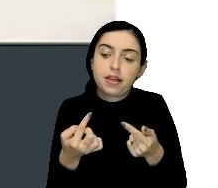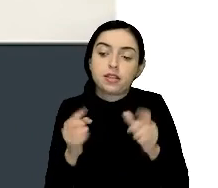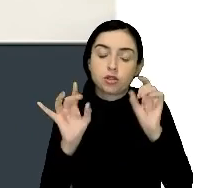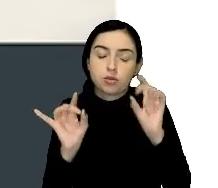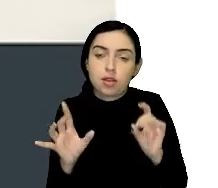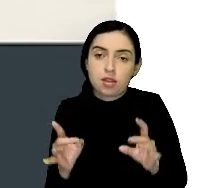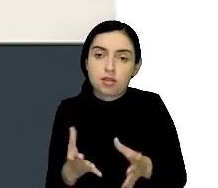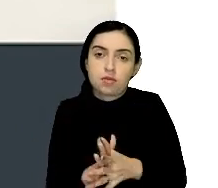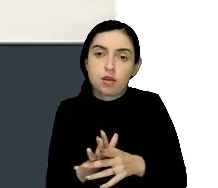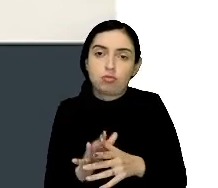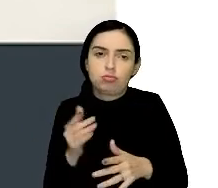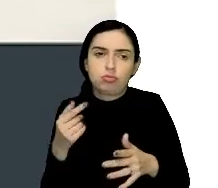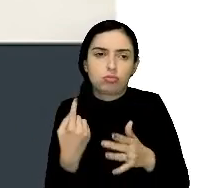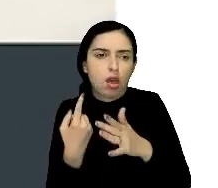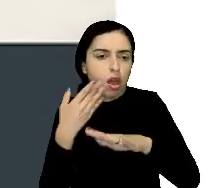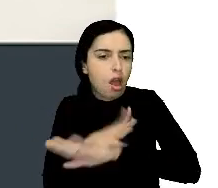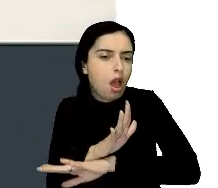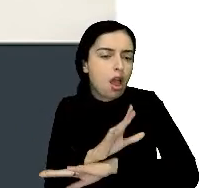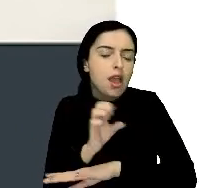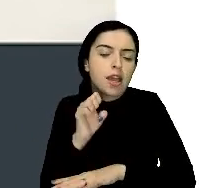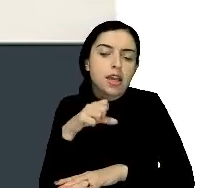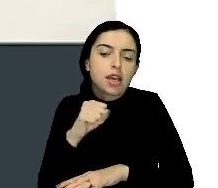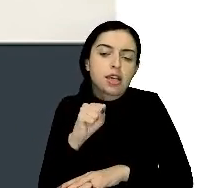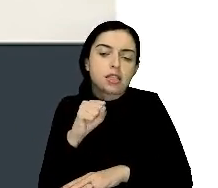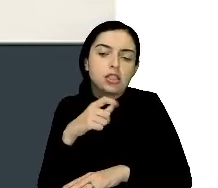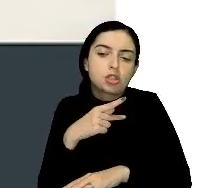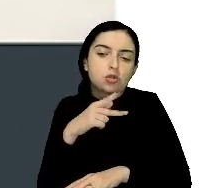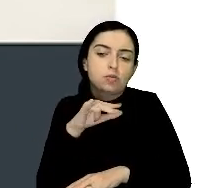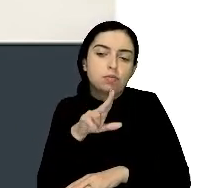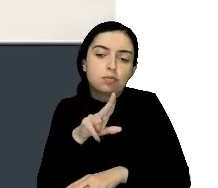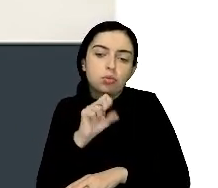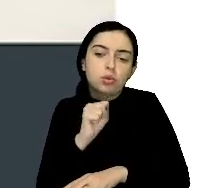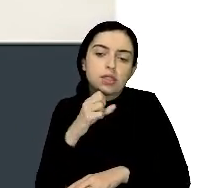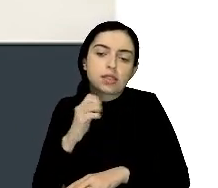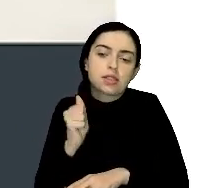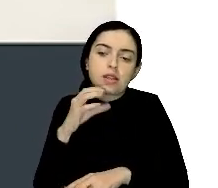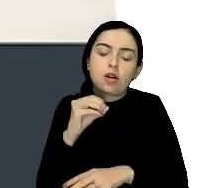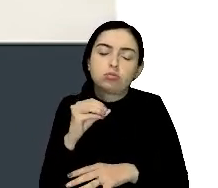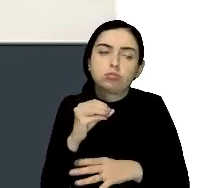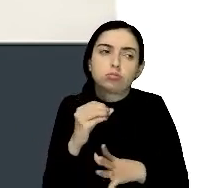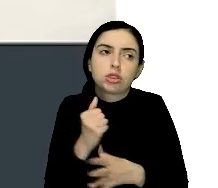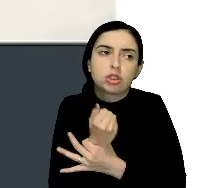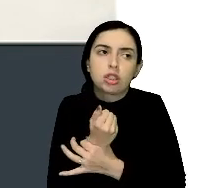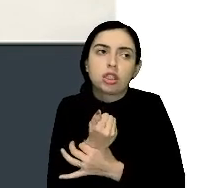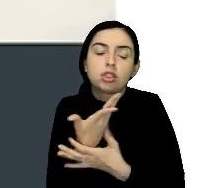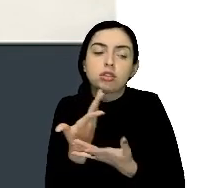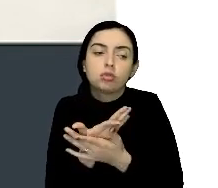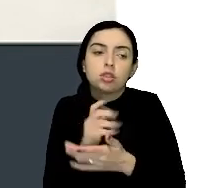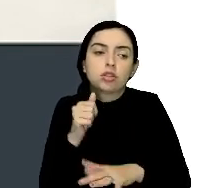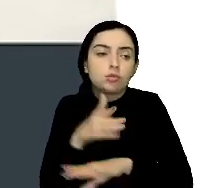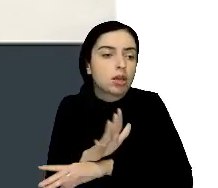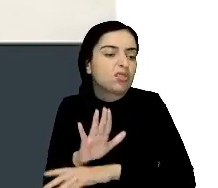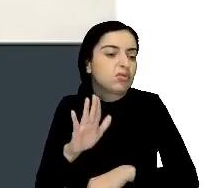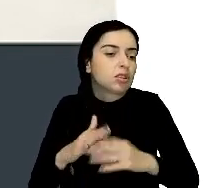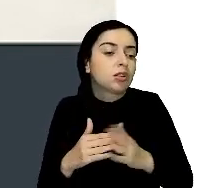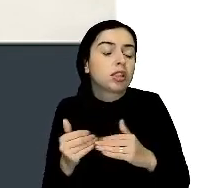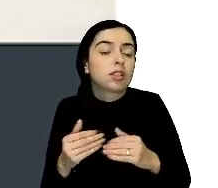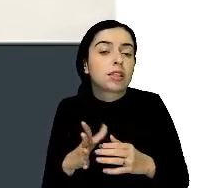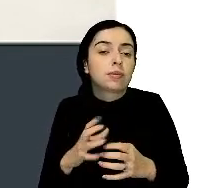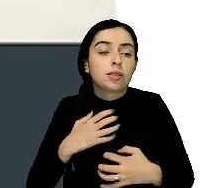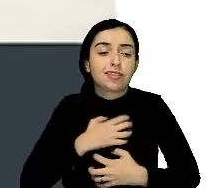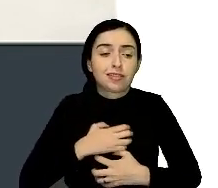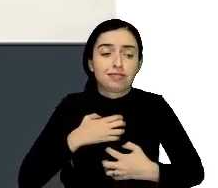da expulsão, a nova lei de imigração garante o impedimento de expulsão se houver dependência socioafetiva, não é